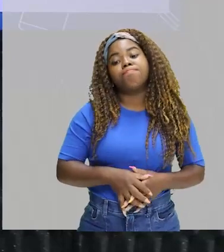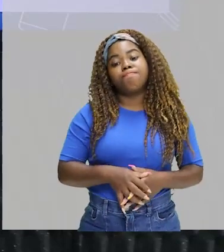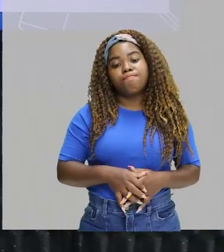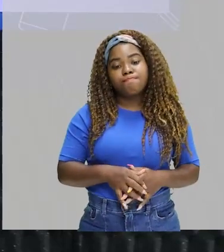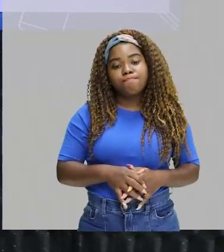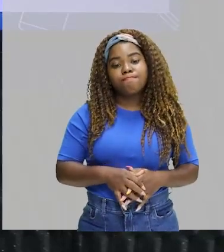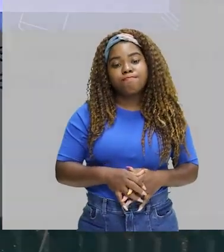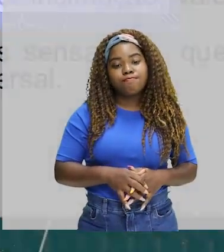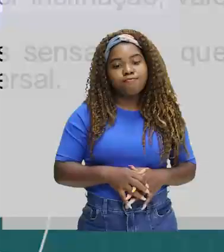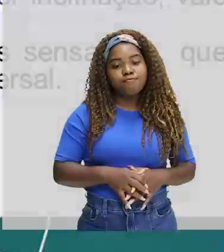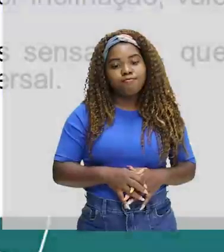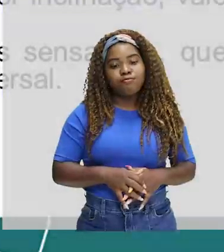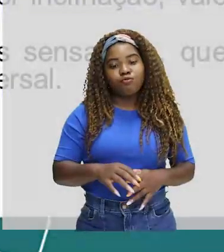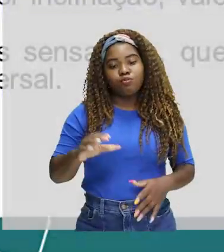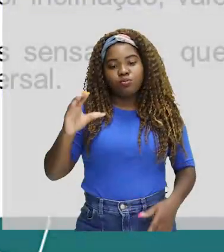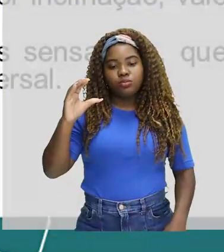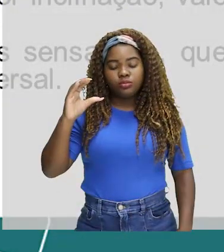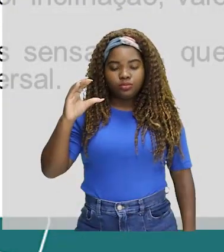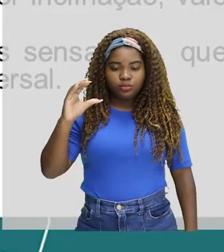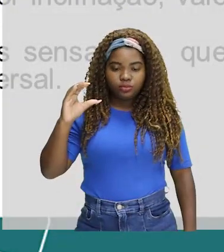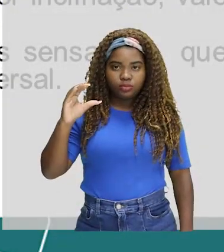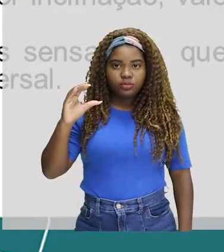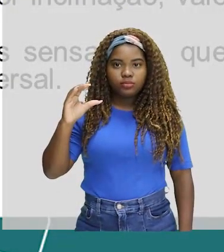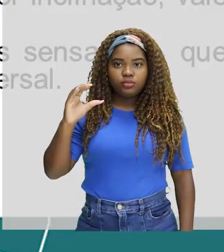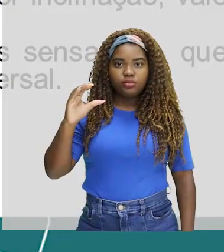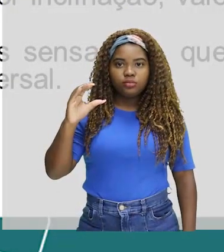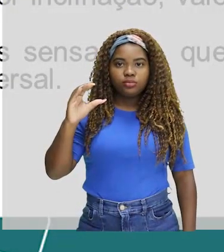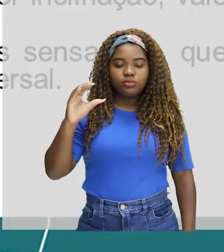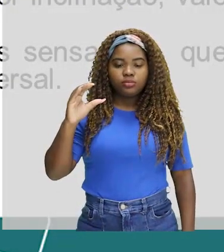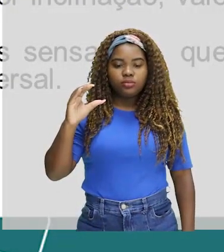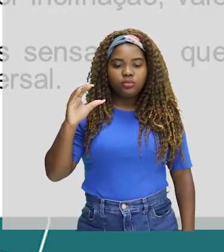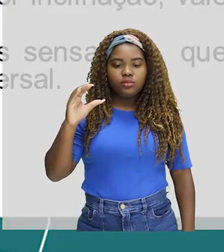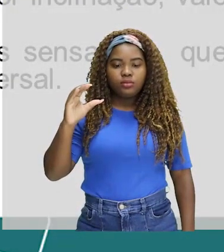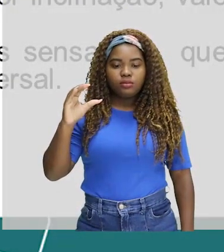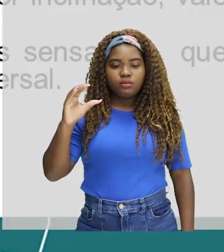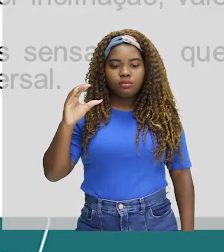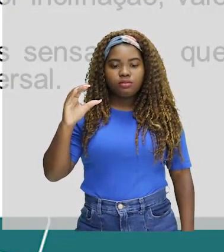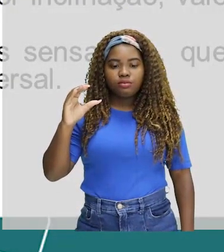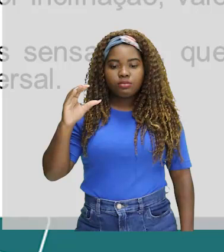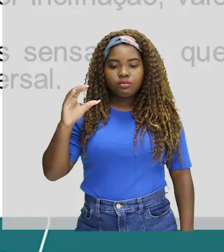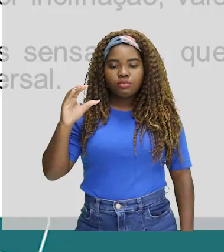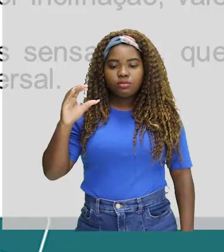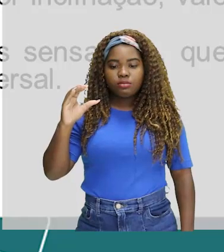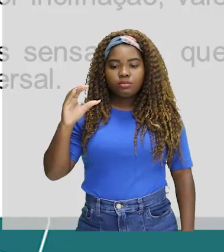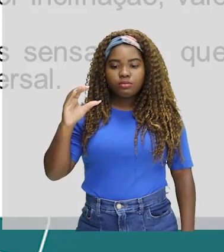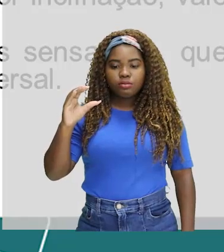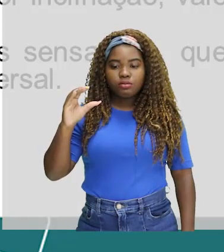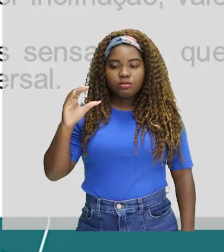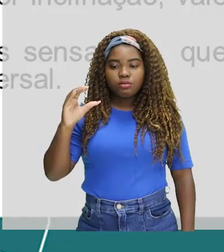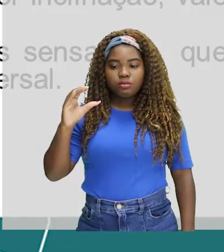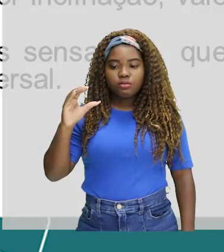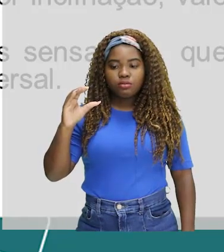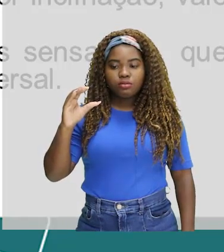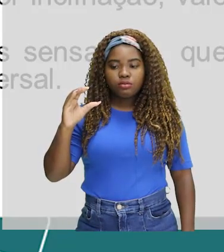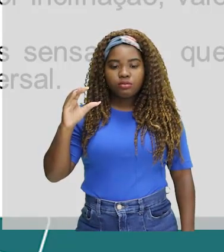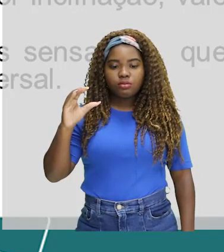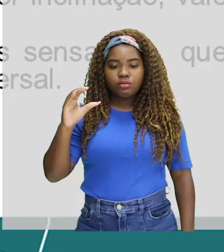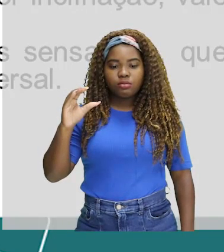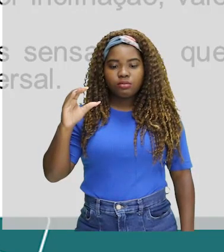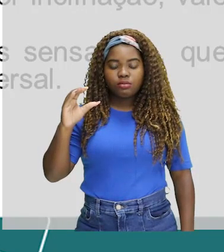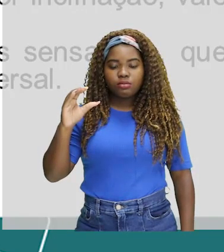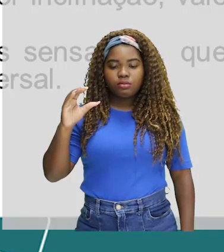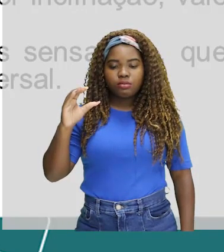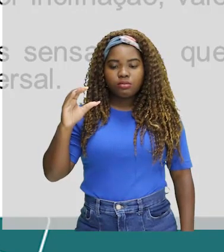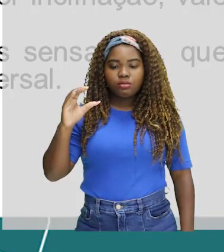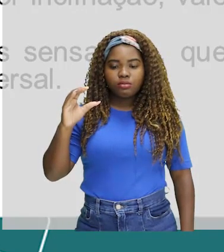desnecessário. Letra C. Inclinação é a independência da faculdade de apetição das sensações, que